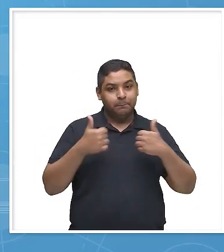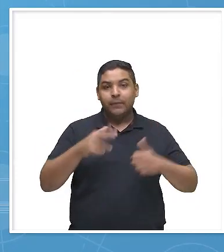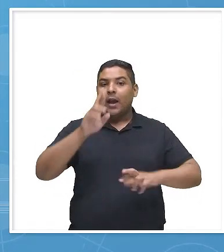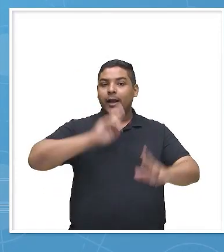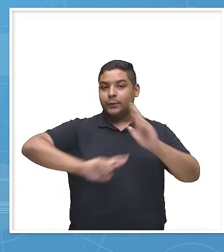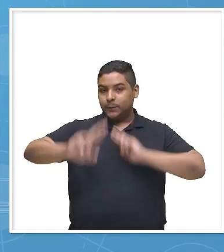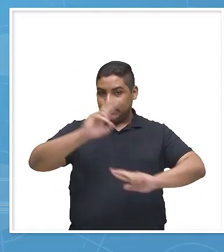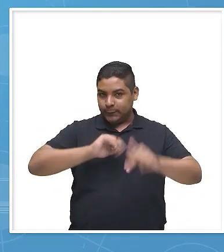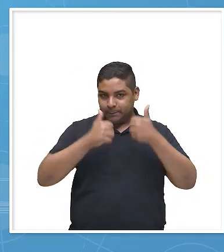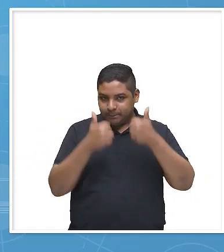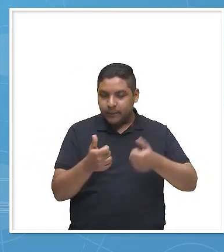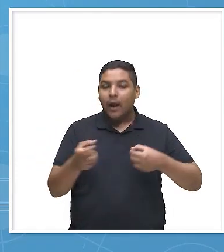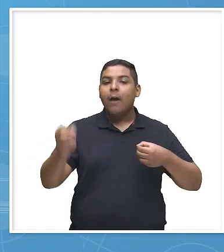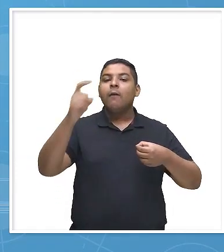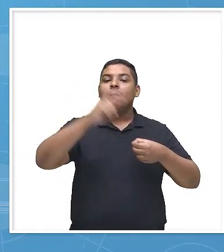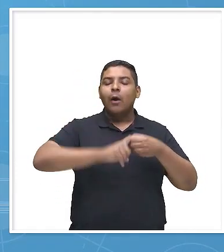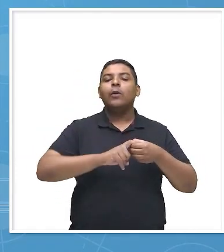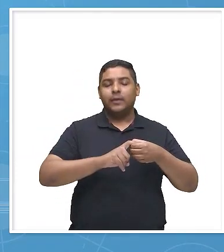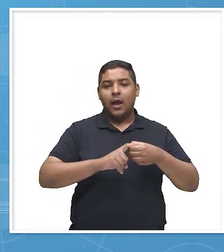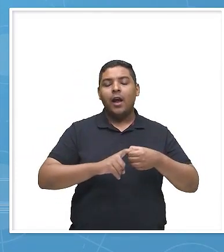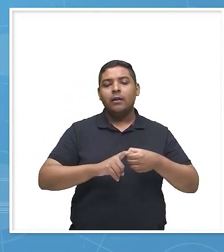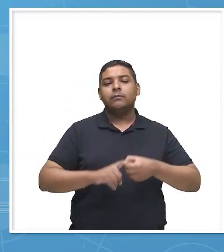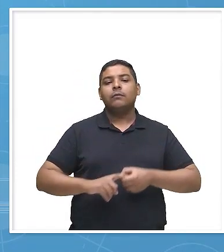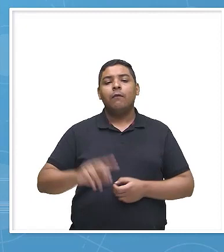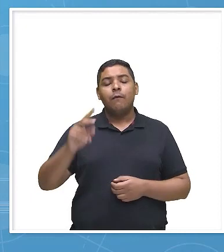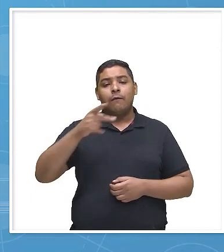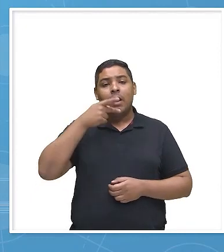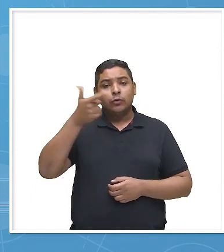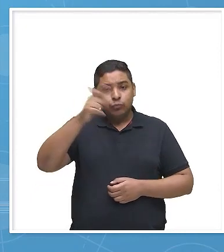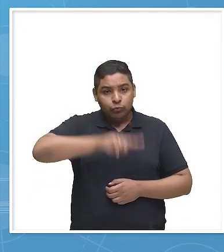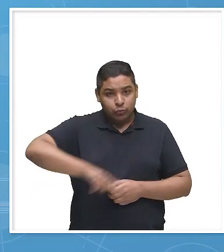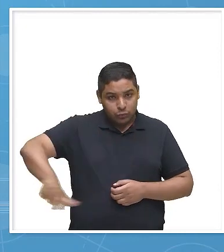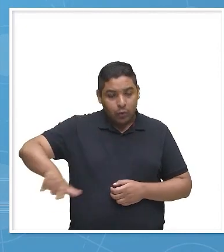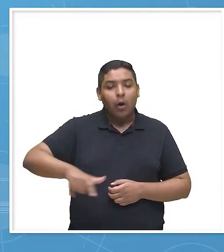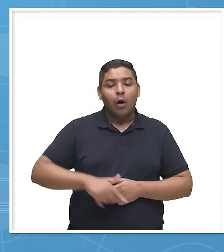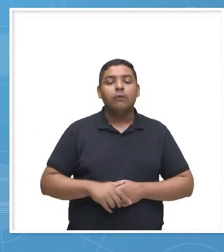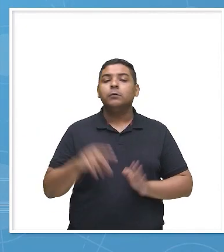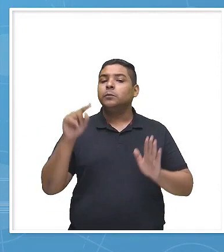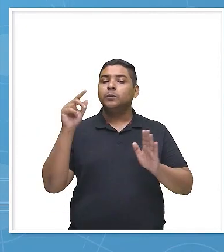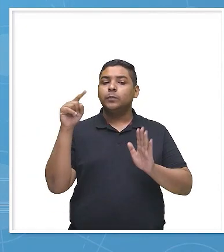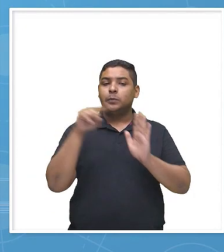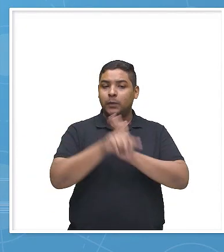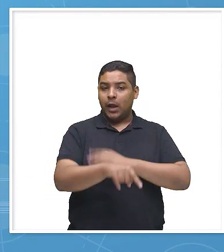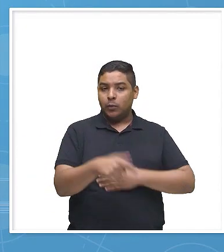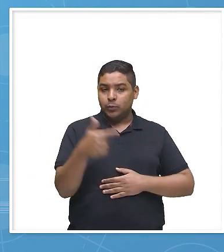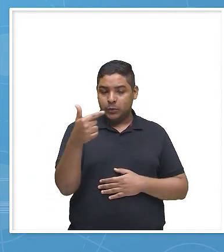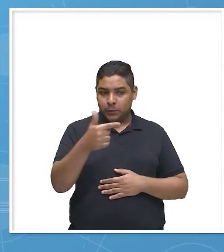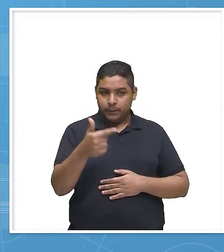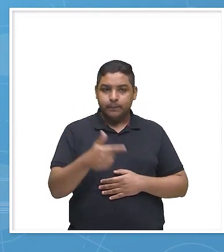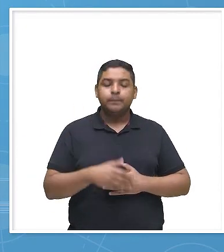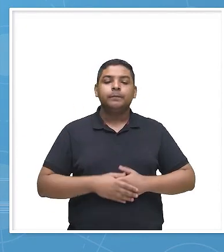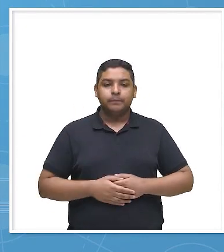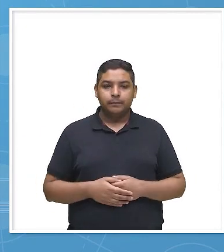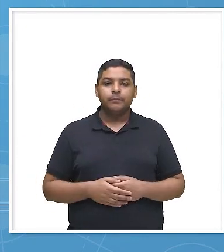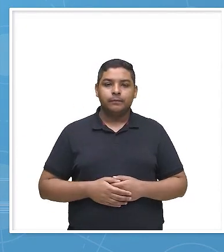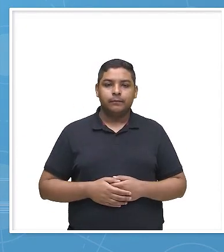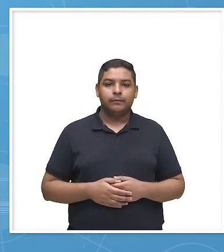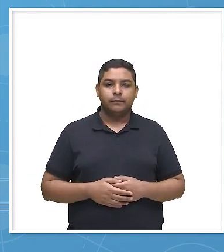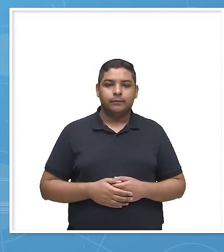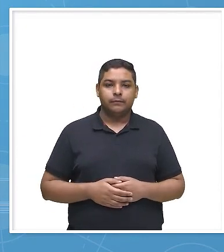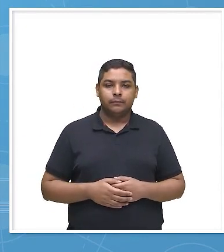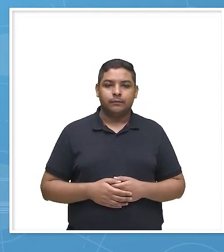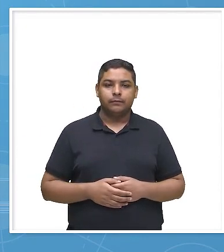lá voltar para recapitular o que a segunda questão pede para a gente. Na tela, a segunda questão. A segunda questão pede